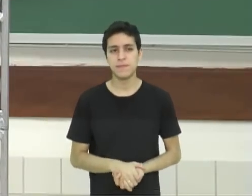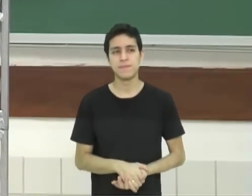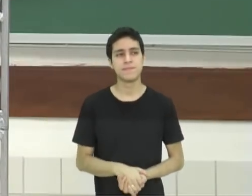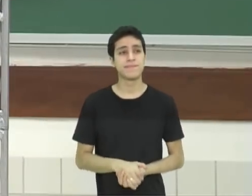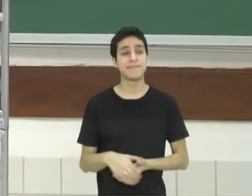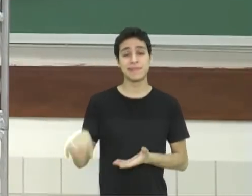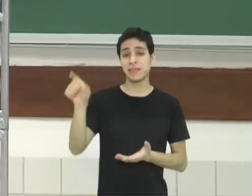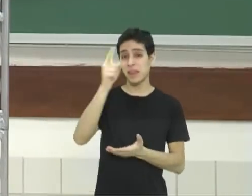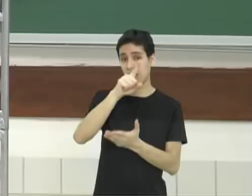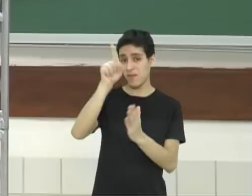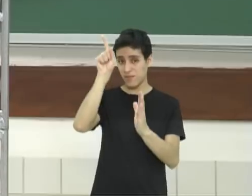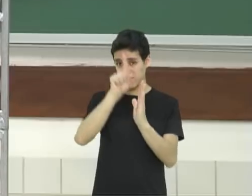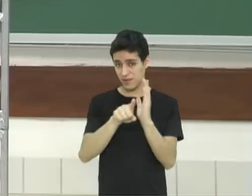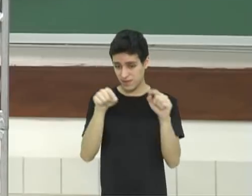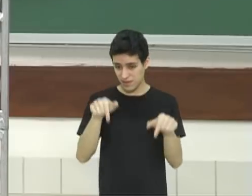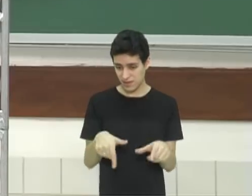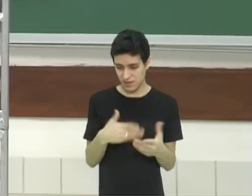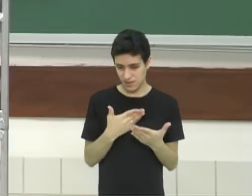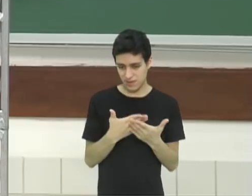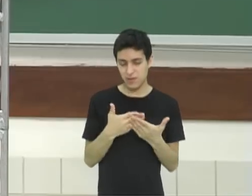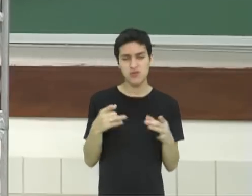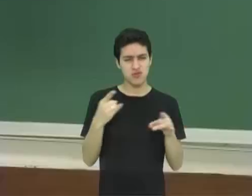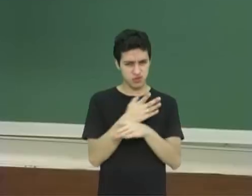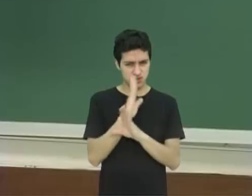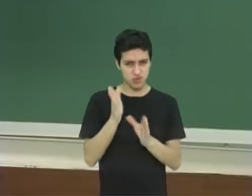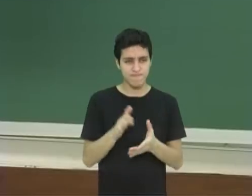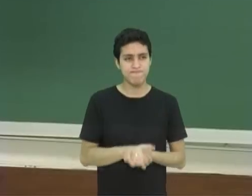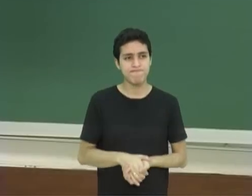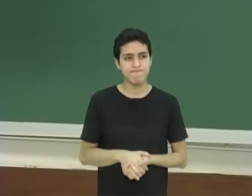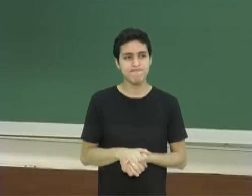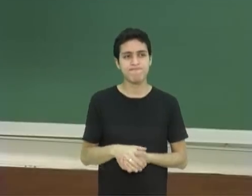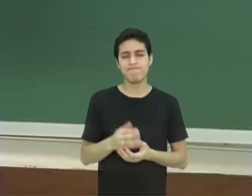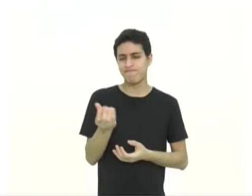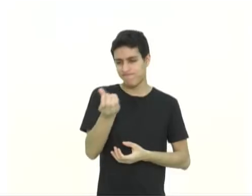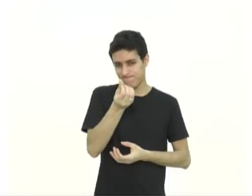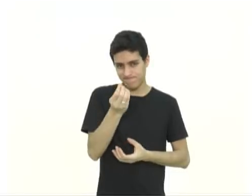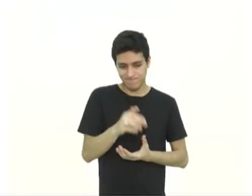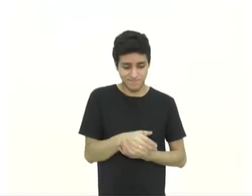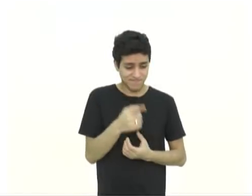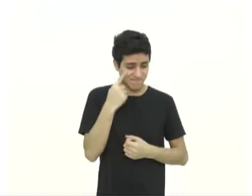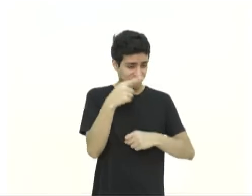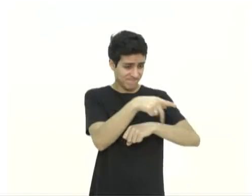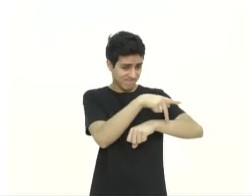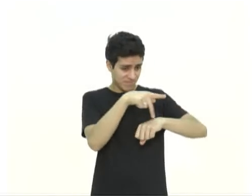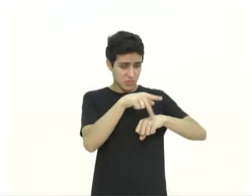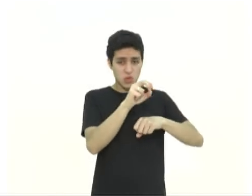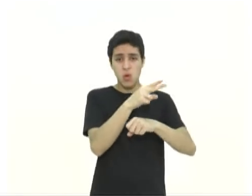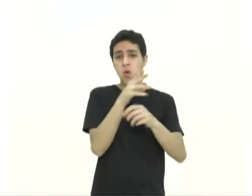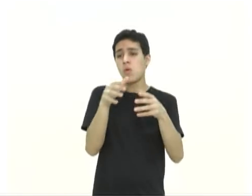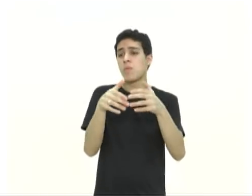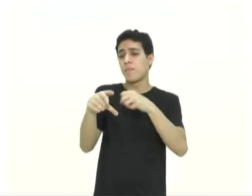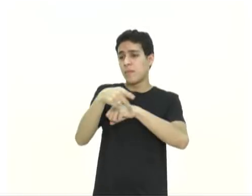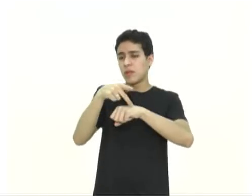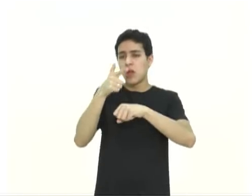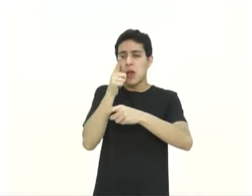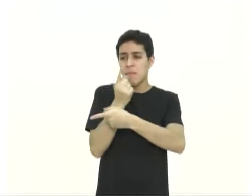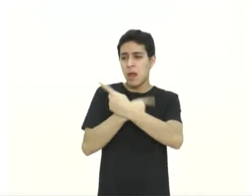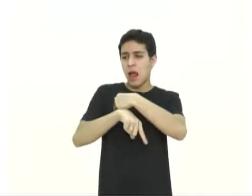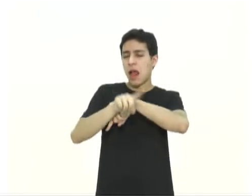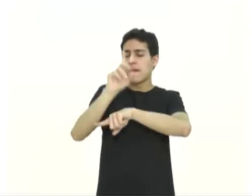Vamos lá, o último quiz aí da nossa aula, já estamos encerrando. Número 6. Para que um país ou grupo de países alcance um